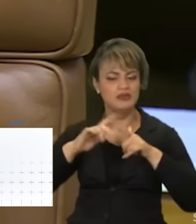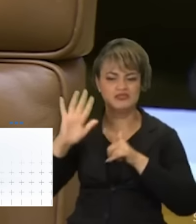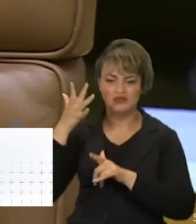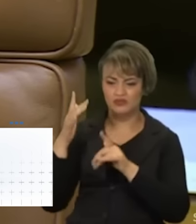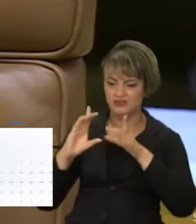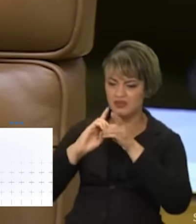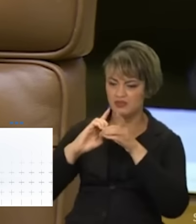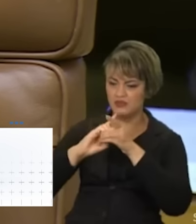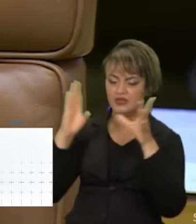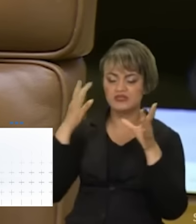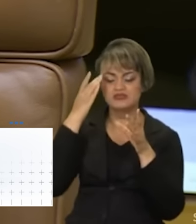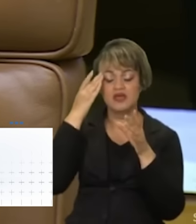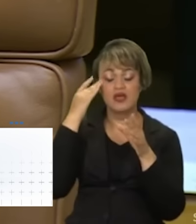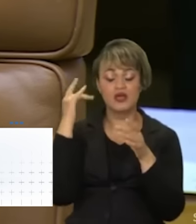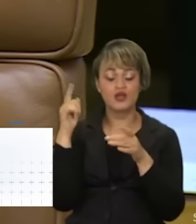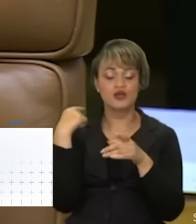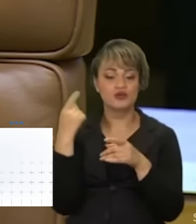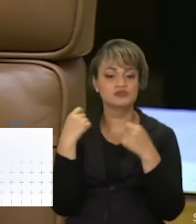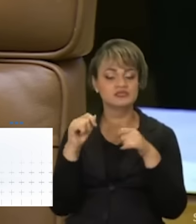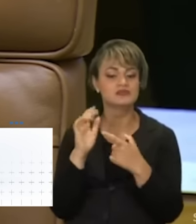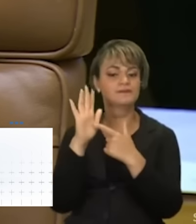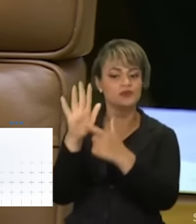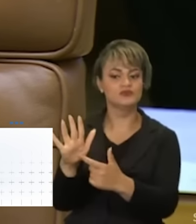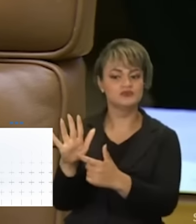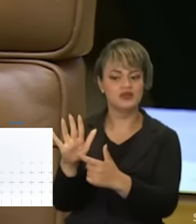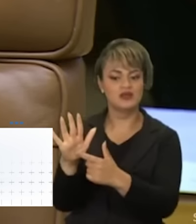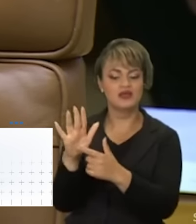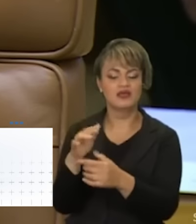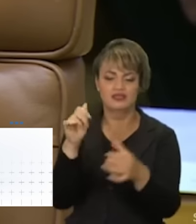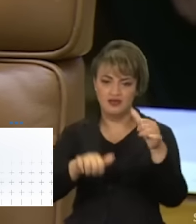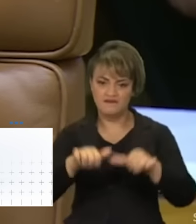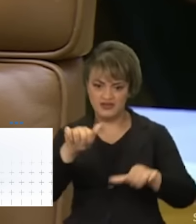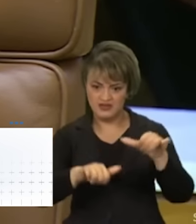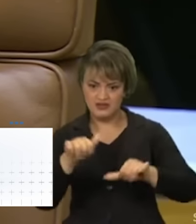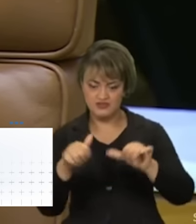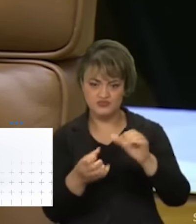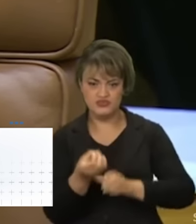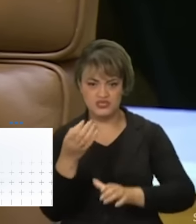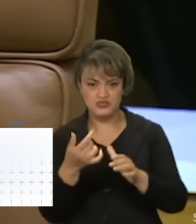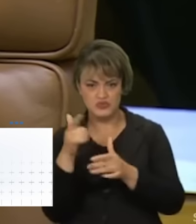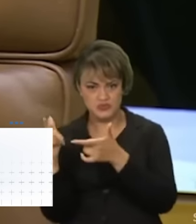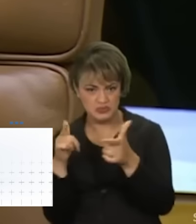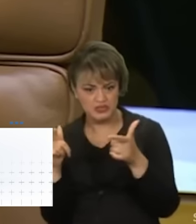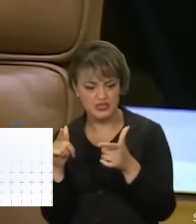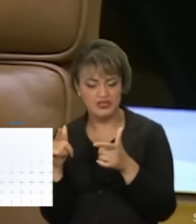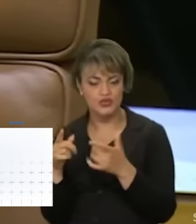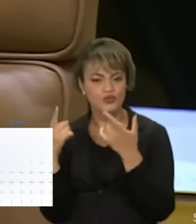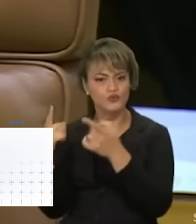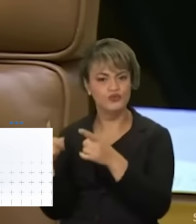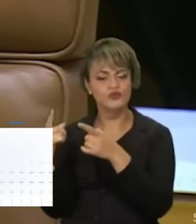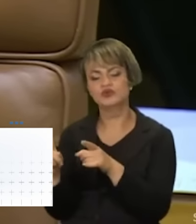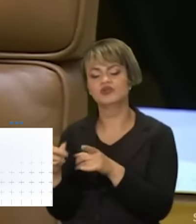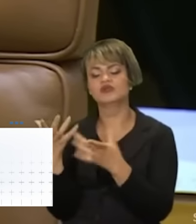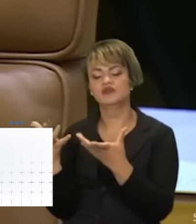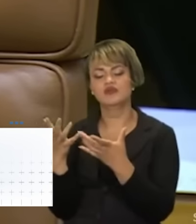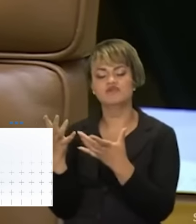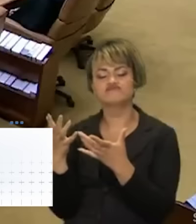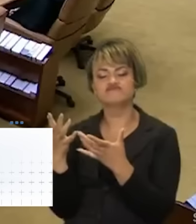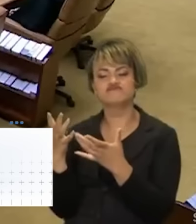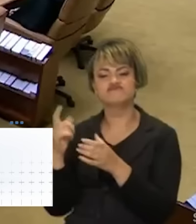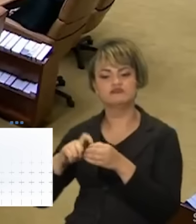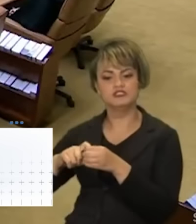democracia, possamos distinguir entre avaliações construtivas e ataques que visam a minar a